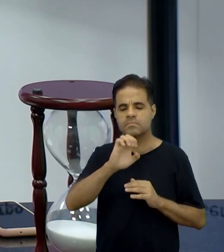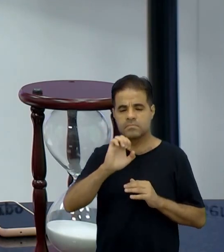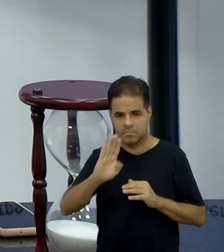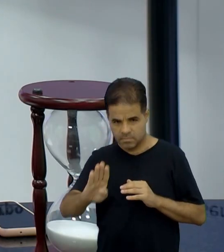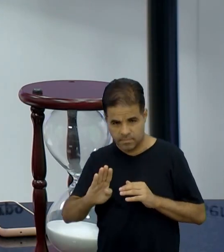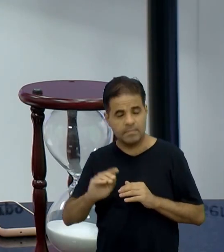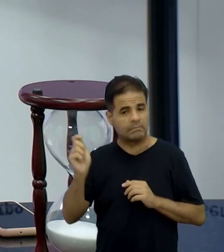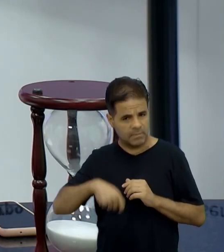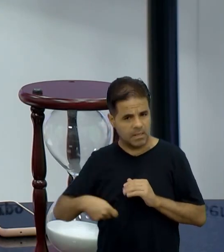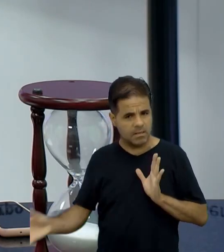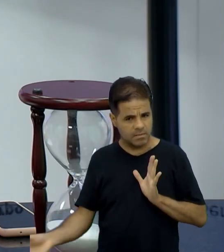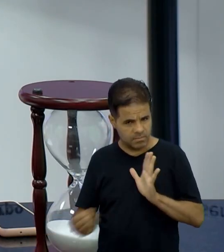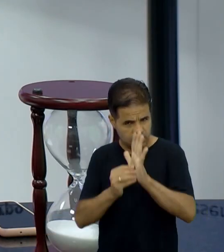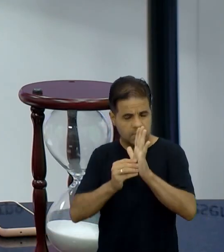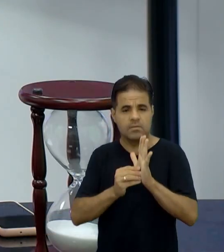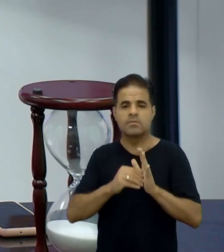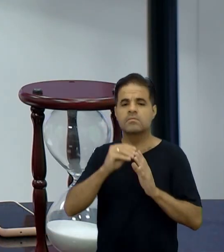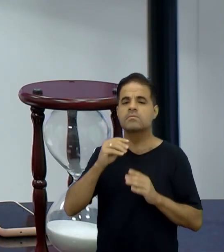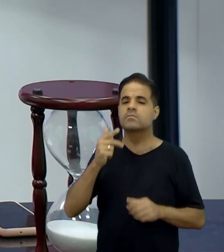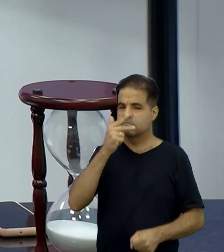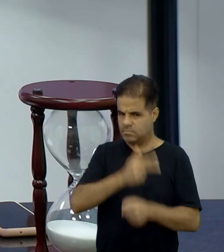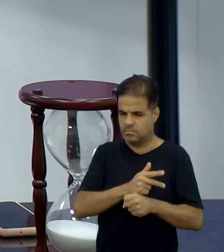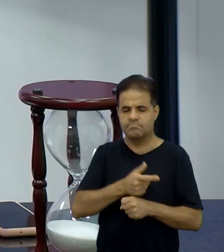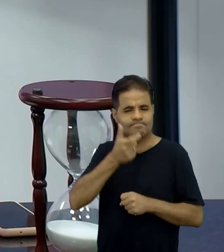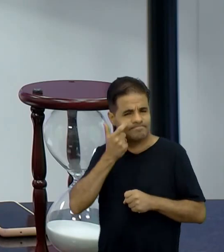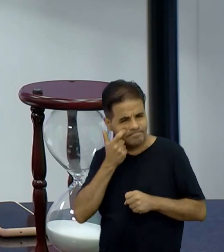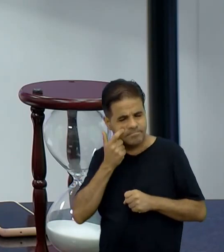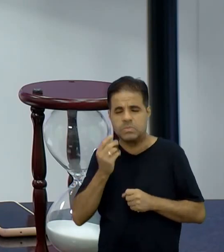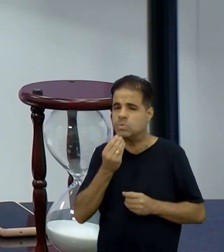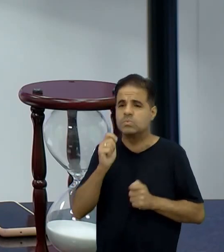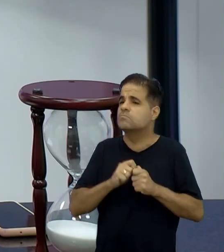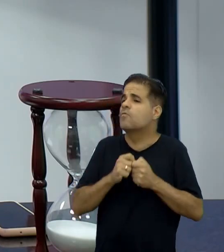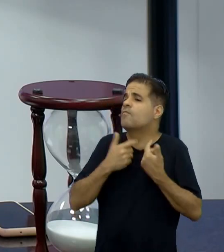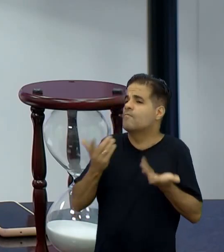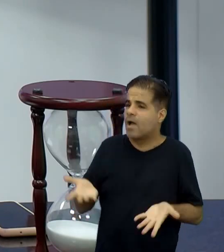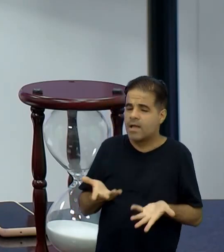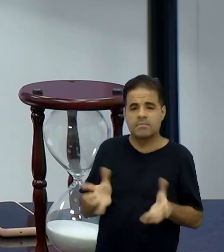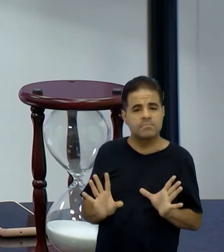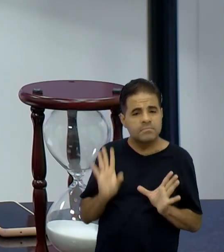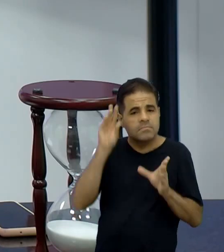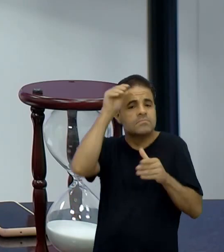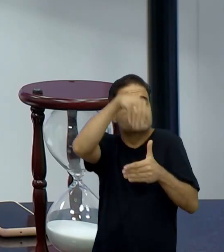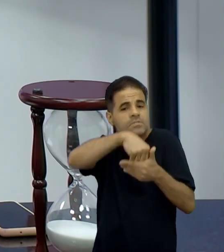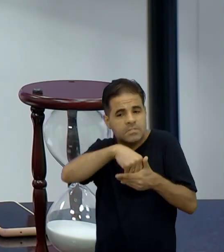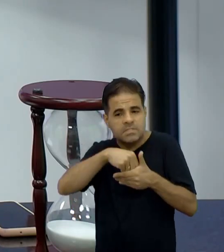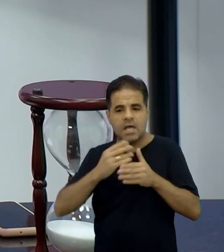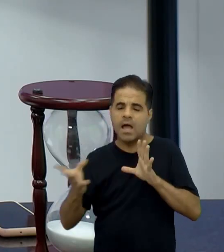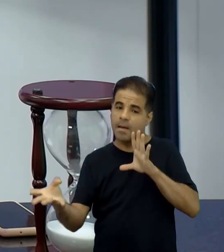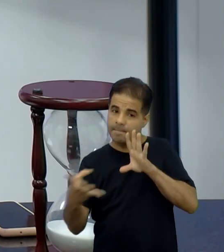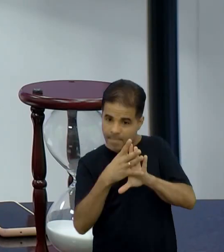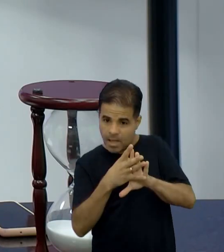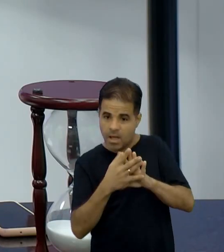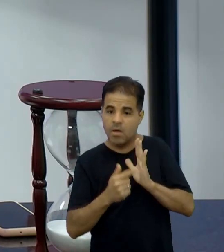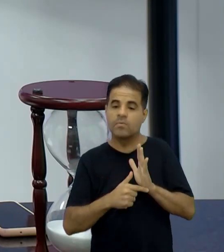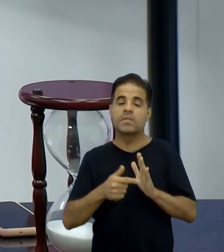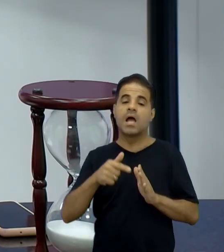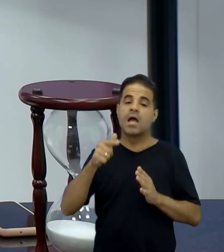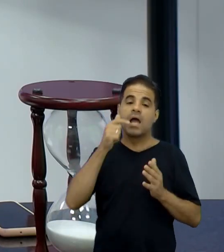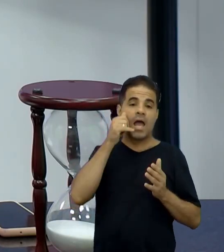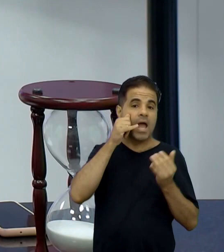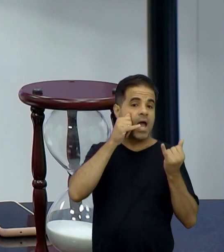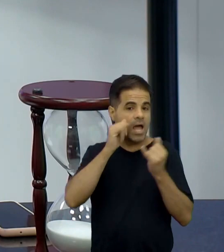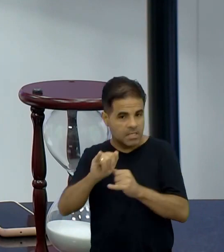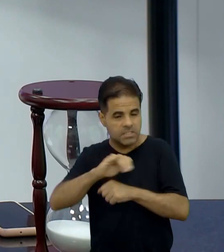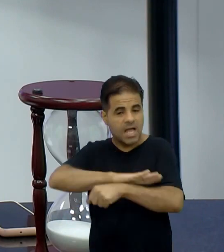gente colocar? Coloca o primeiro vídeo do CIEBP e a gente vai ver um pouquinho como que eles fazem para integrar, né, a pauta antirracista